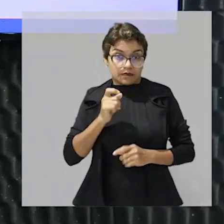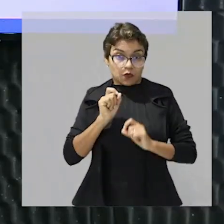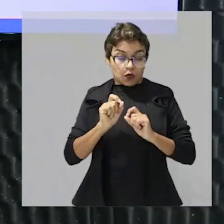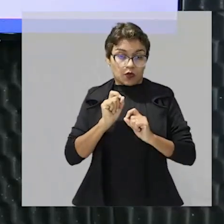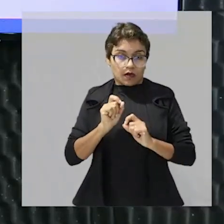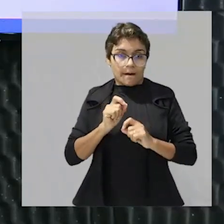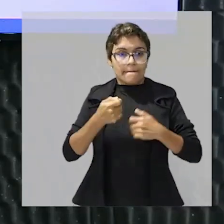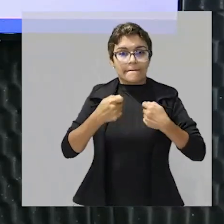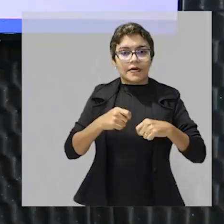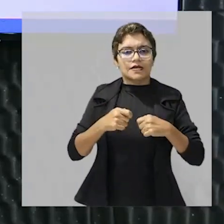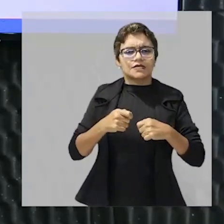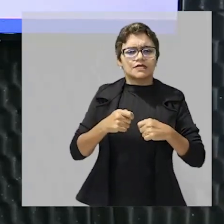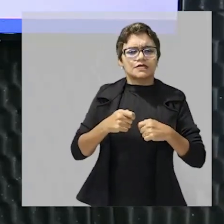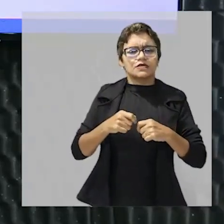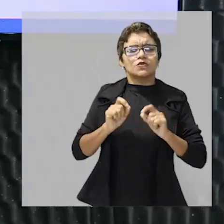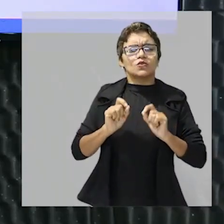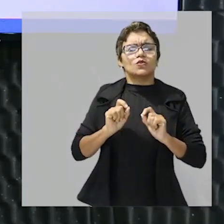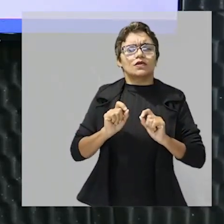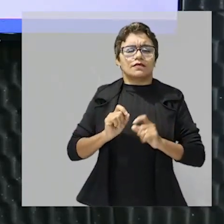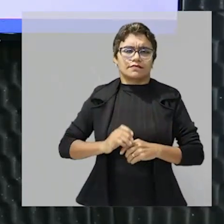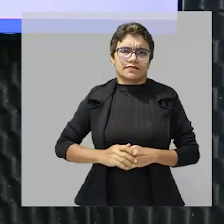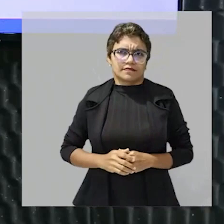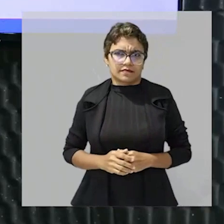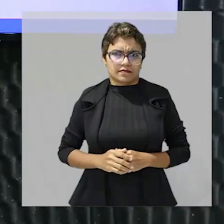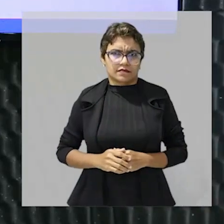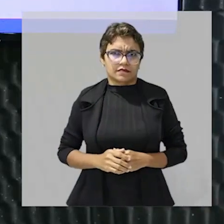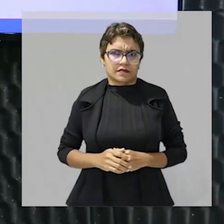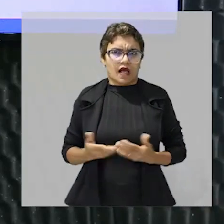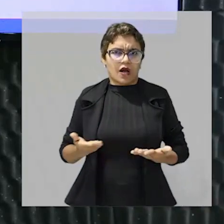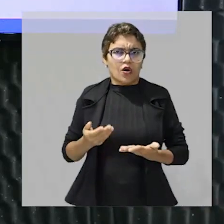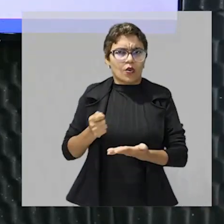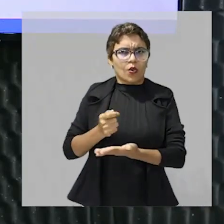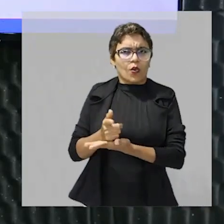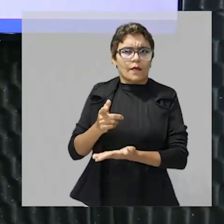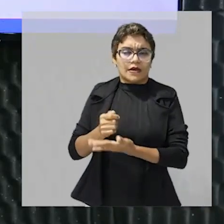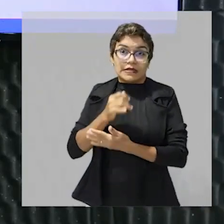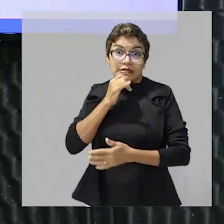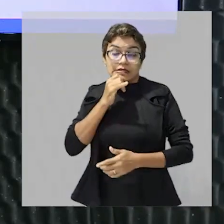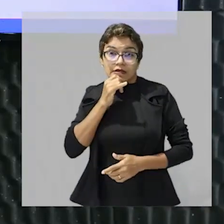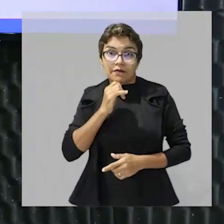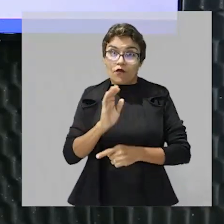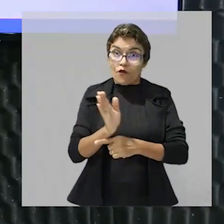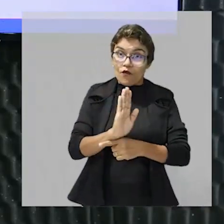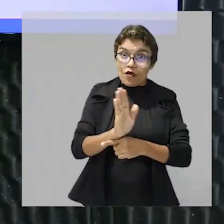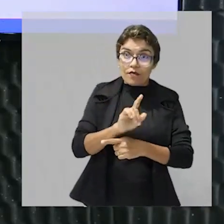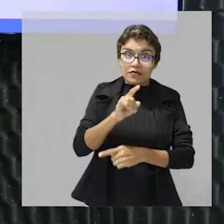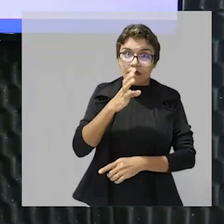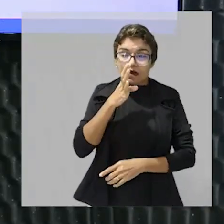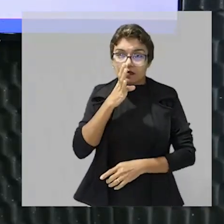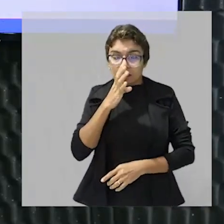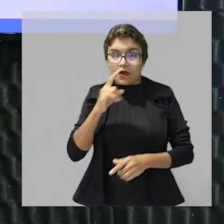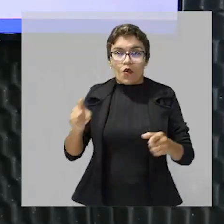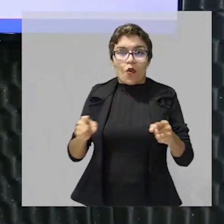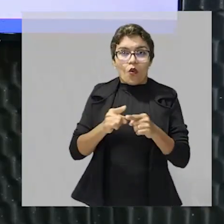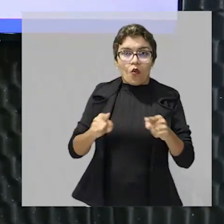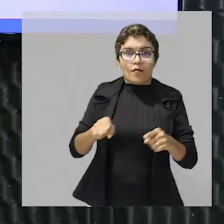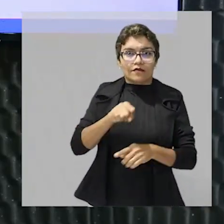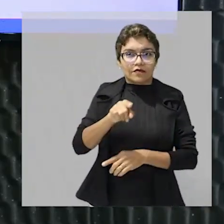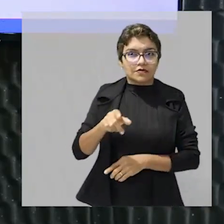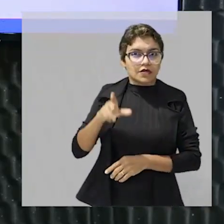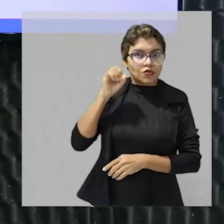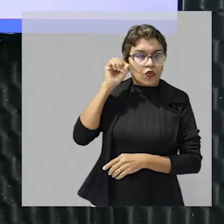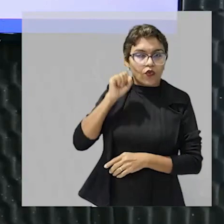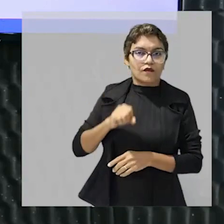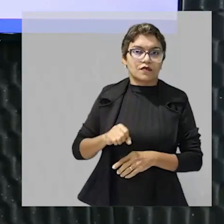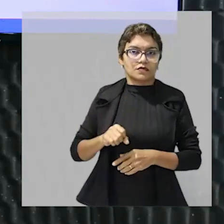exercitar a demanda, o que eu preciso para consumir agora? Os filmes que vocês assistem, as músicas que vocês ouvem, as séries